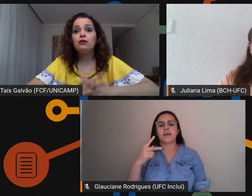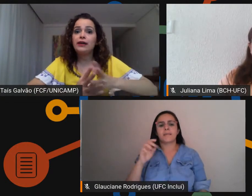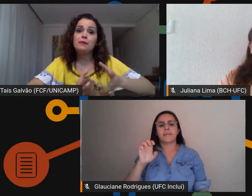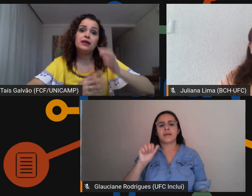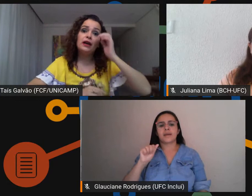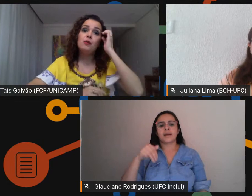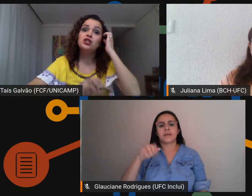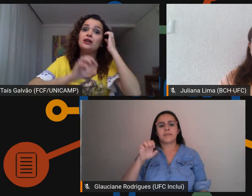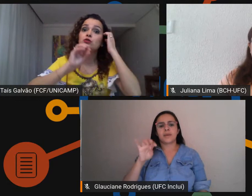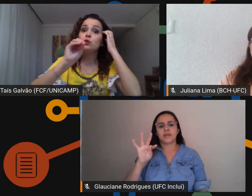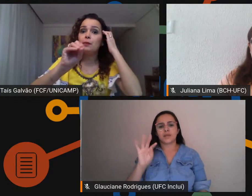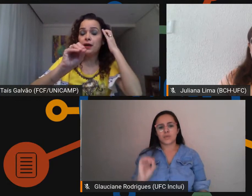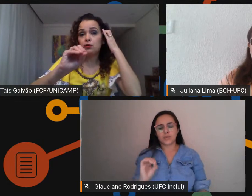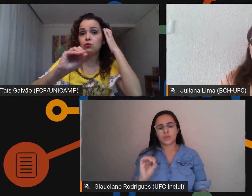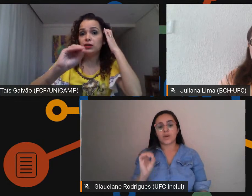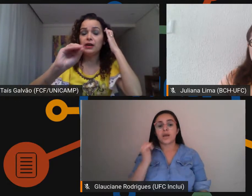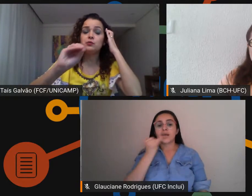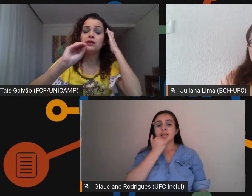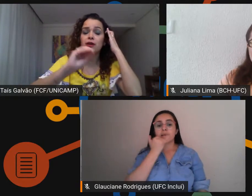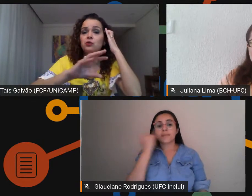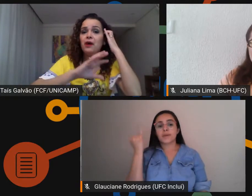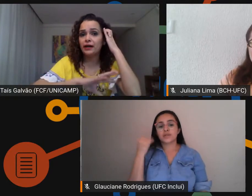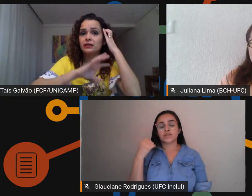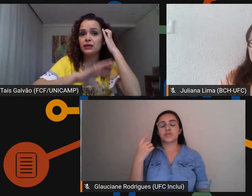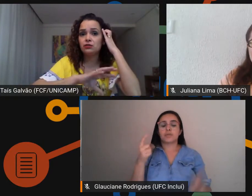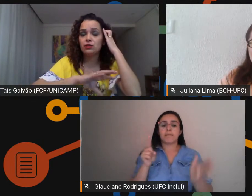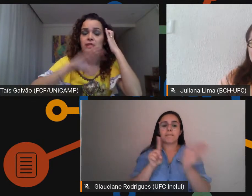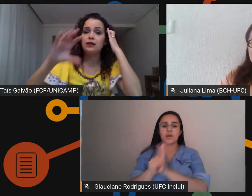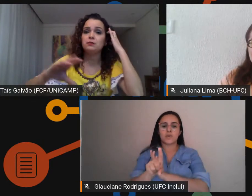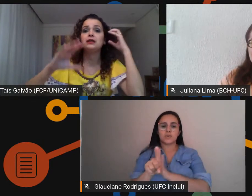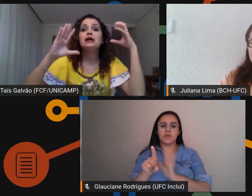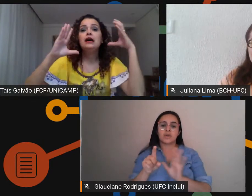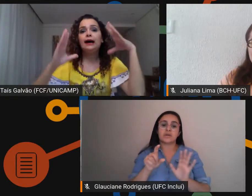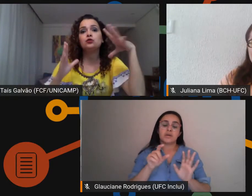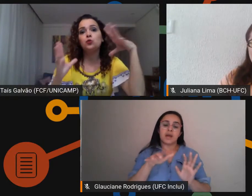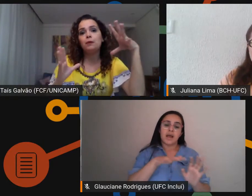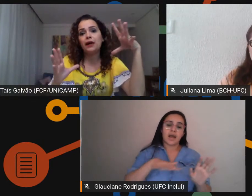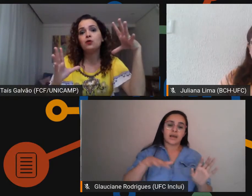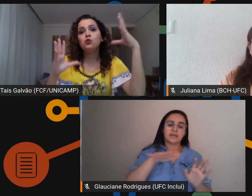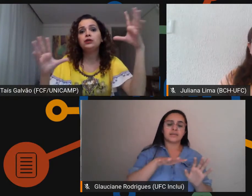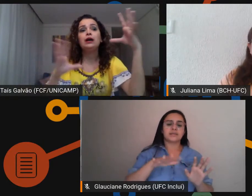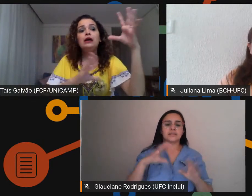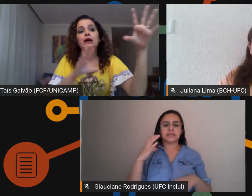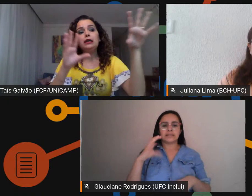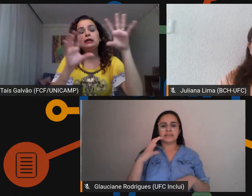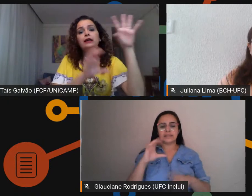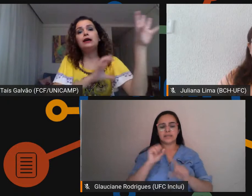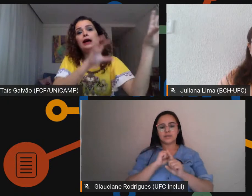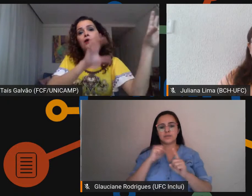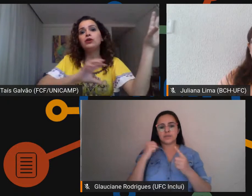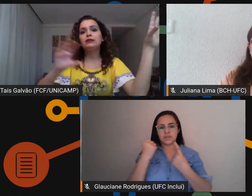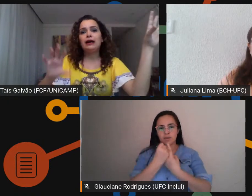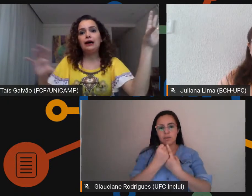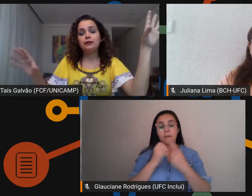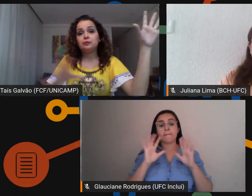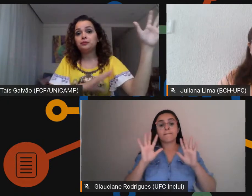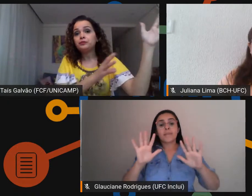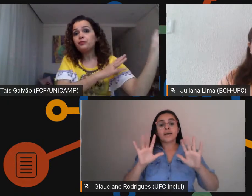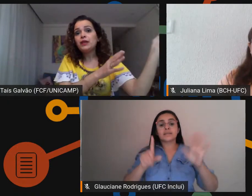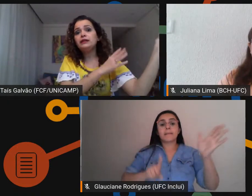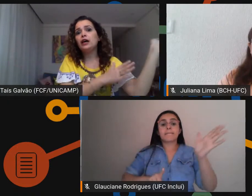overview. Vai depender realmente da sua pergunta, mesmo que seja uma área de ciências sociais, mas a sua pergunta, em que grau que